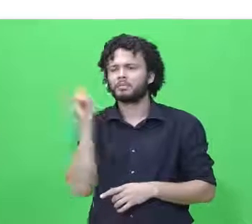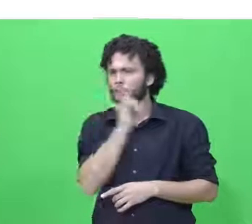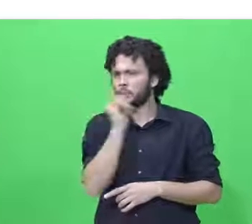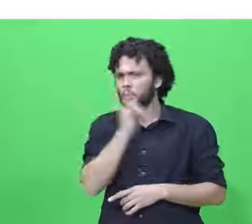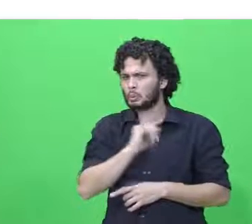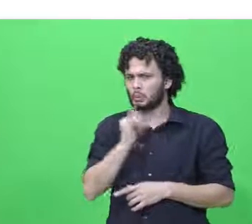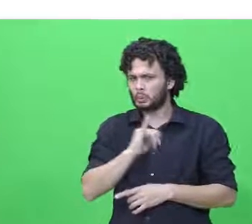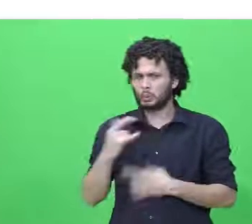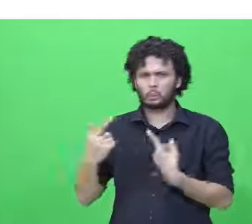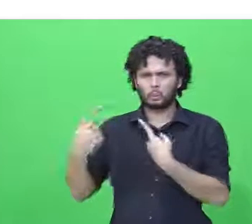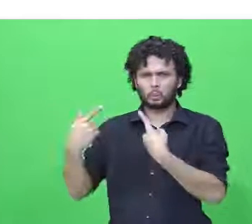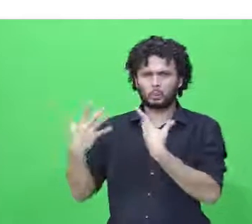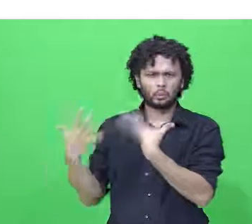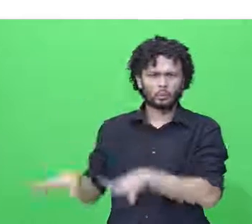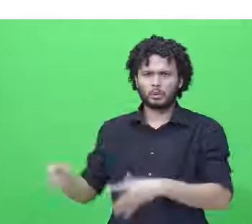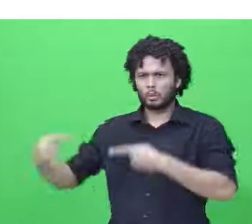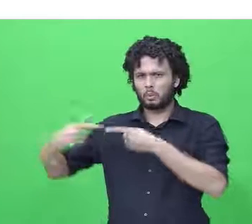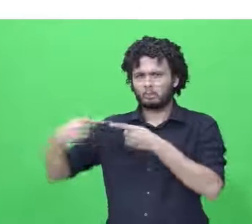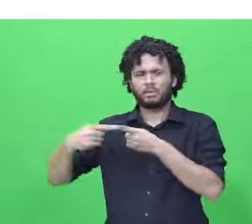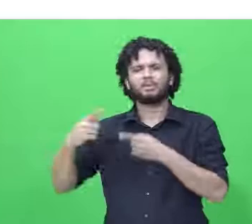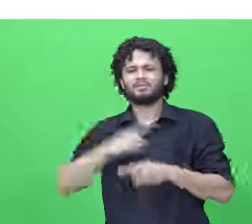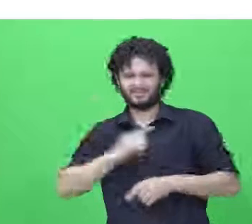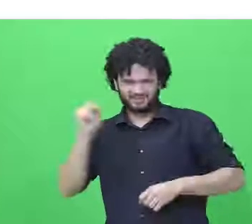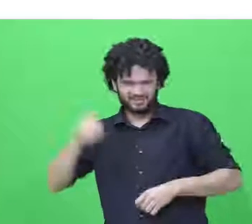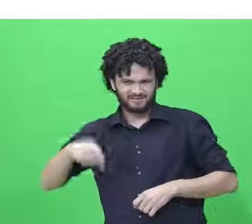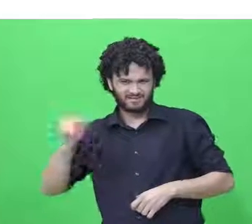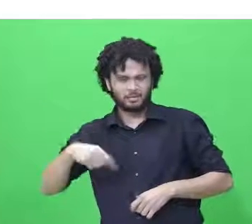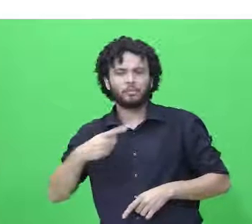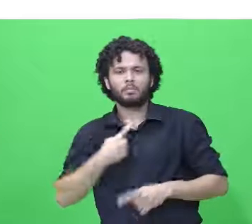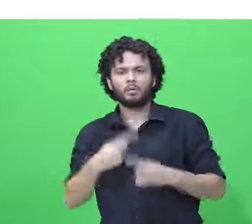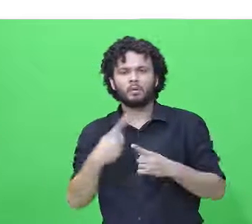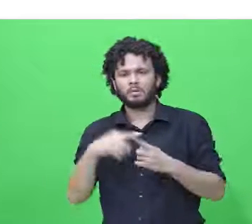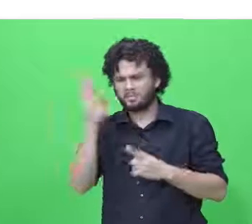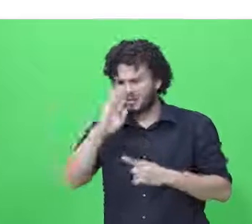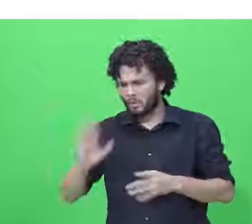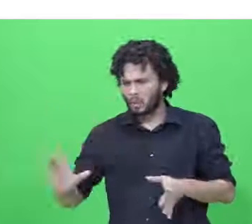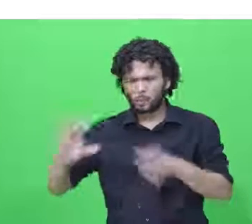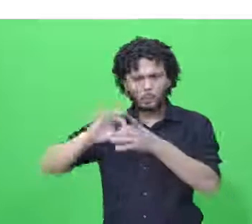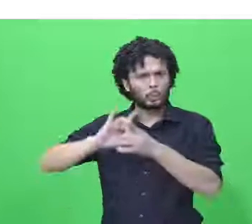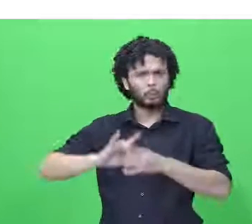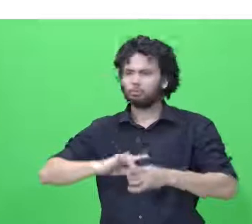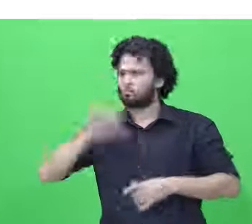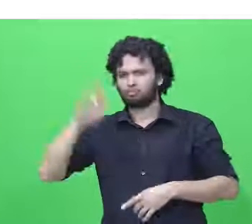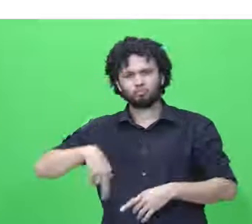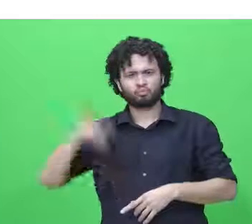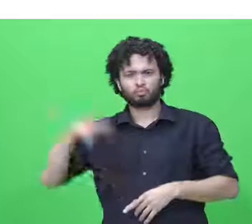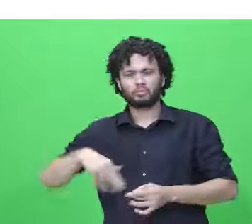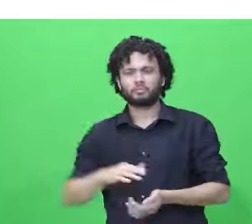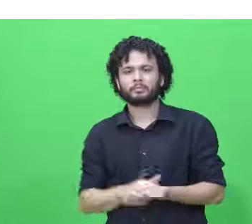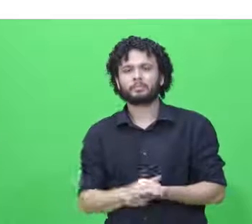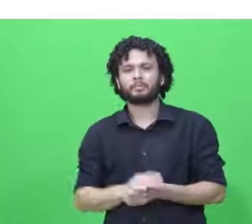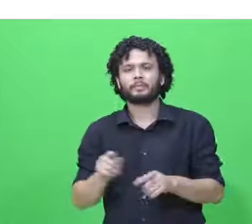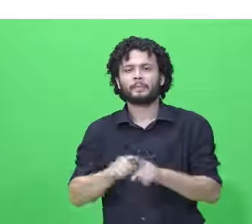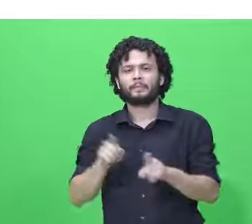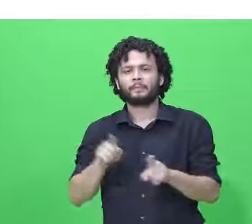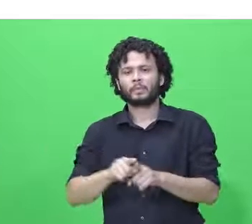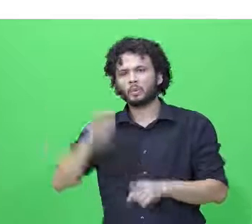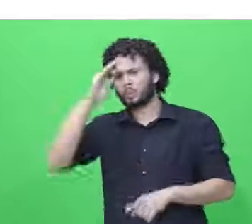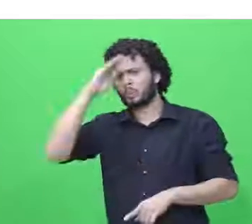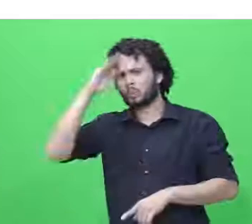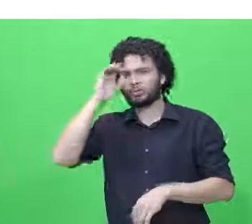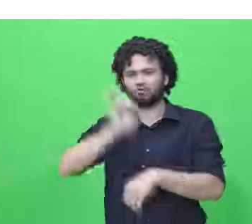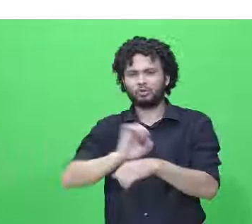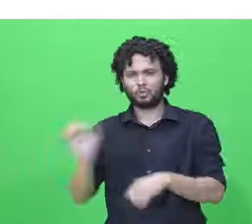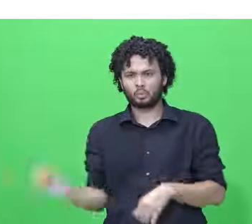ali fazendo o jogo dos poderes, ele jamais deixaria, então, que o Brasil se tornasse fascista. D. Instituir a ditadura do